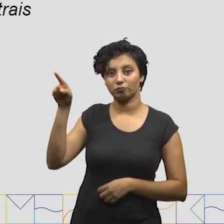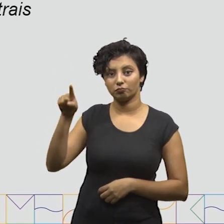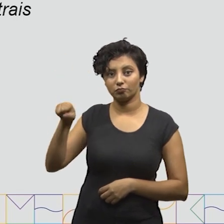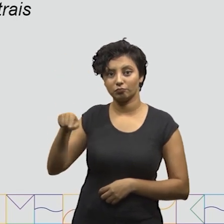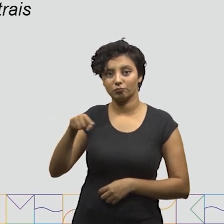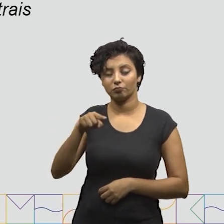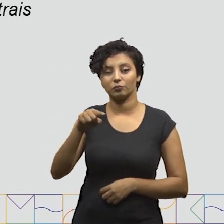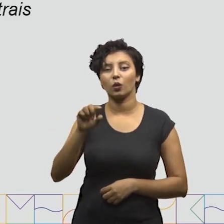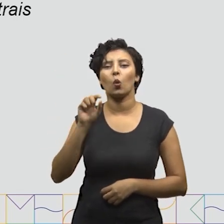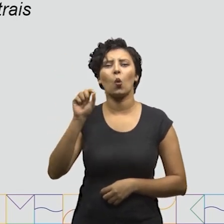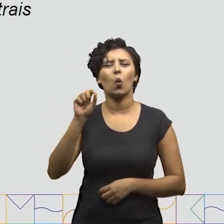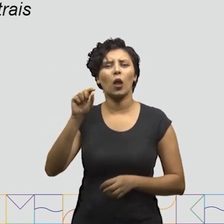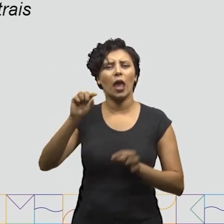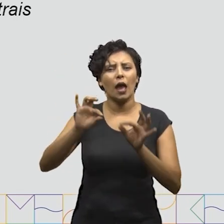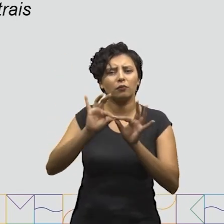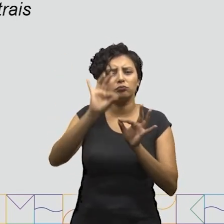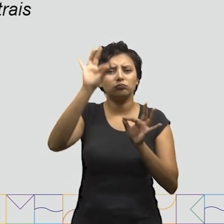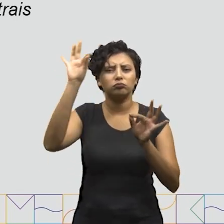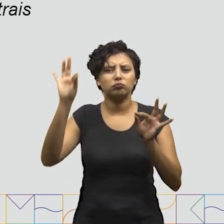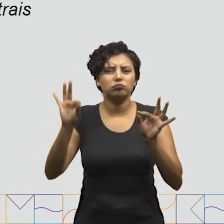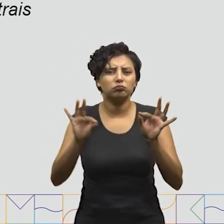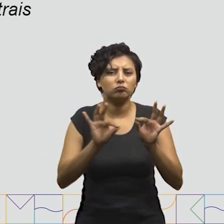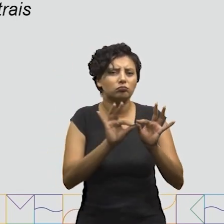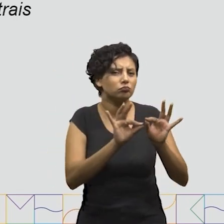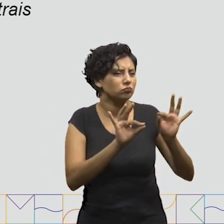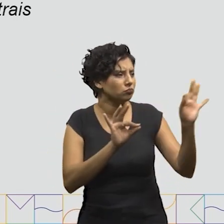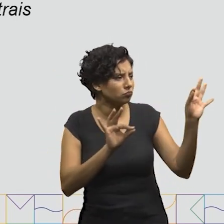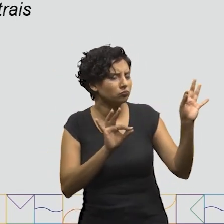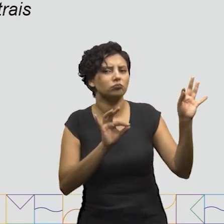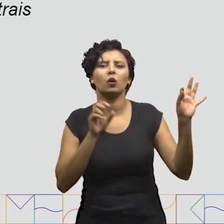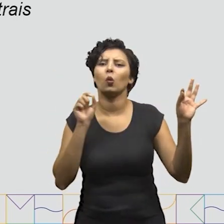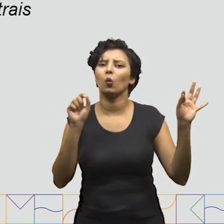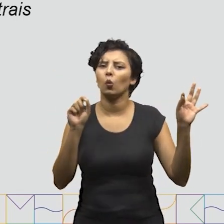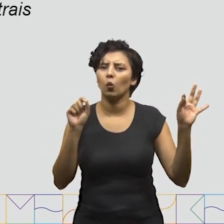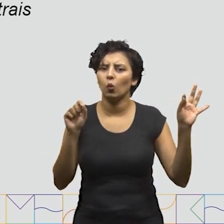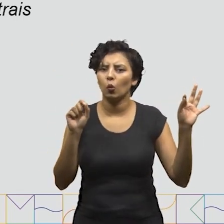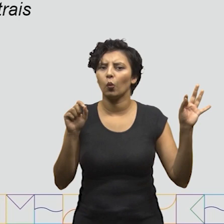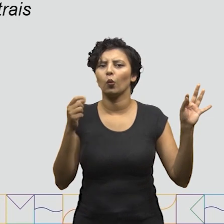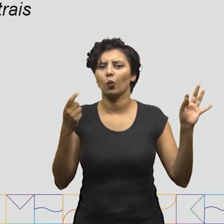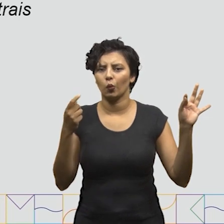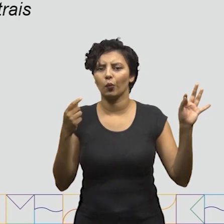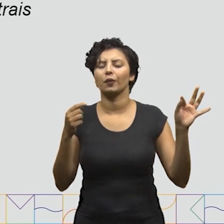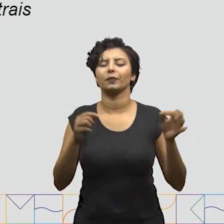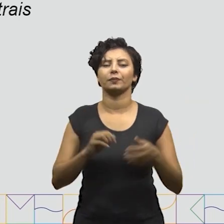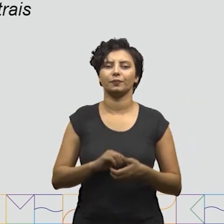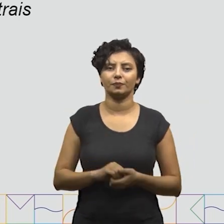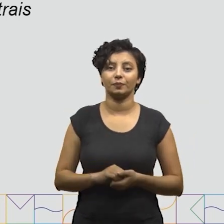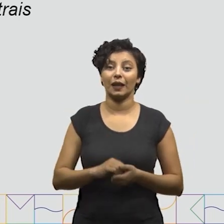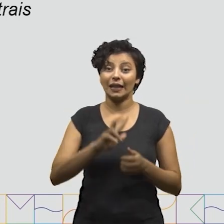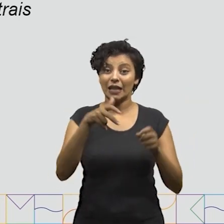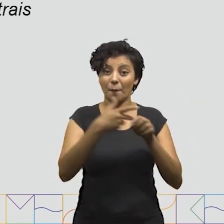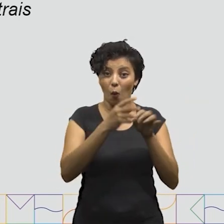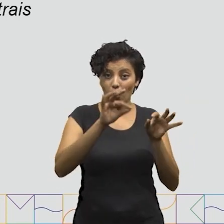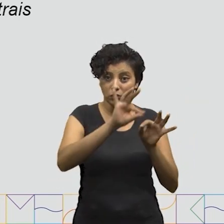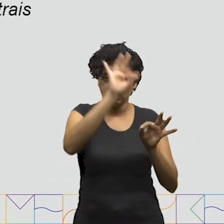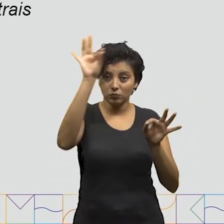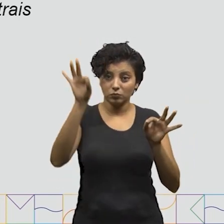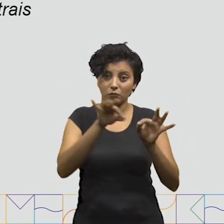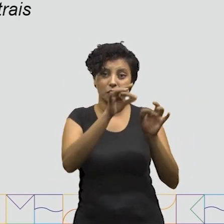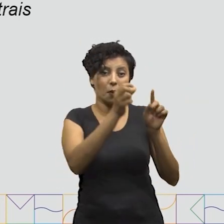espermatozoides passam pelos ductos deferentes, ductos ejaculatórios, uretra e então chegam ao meio